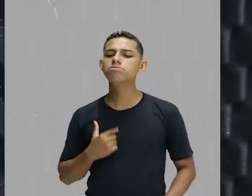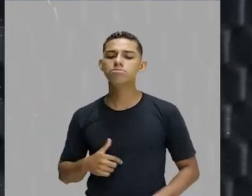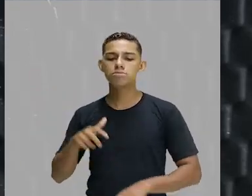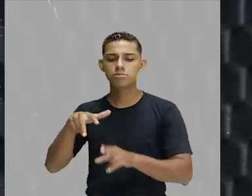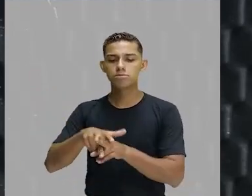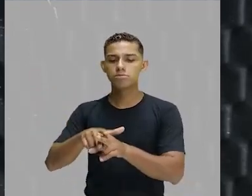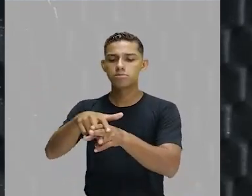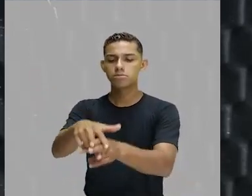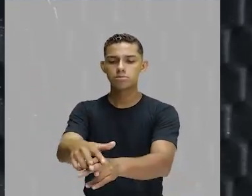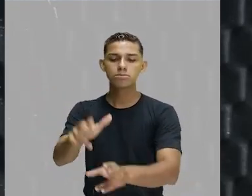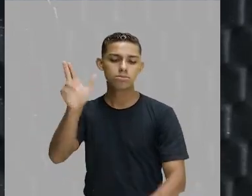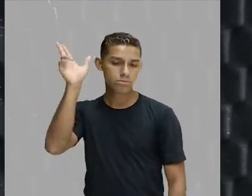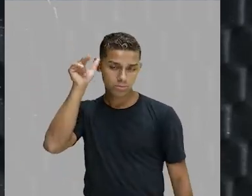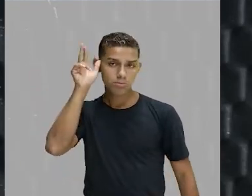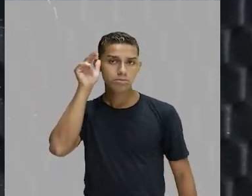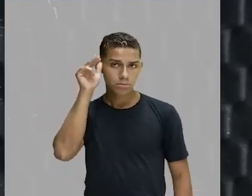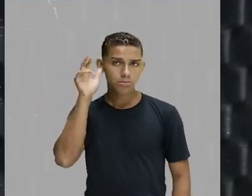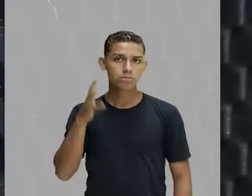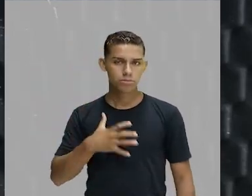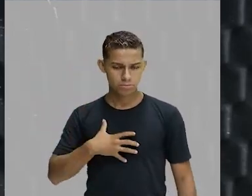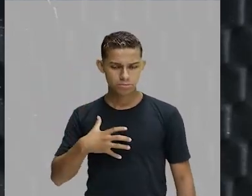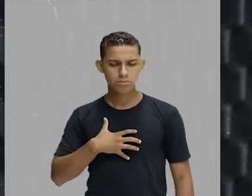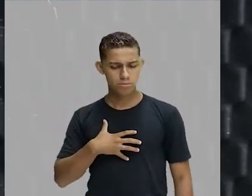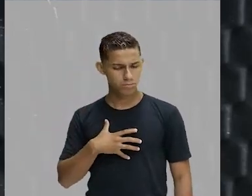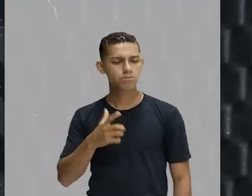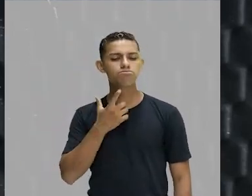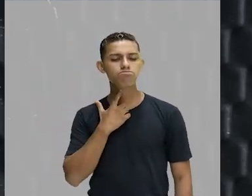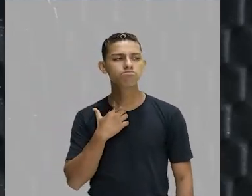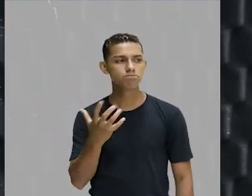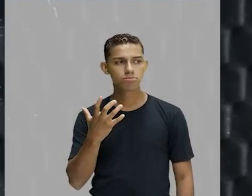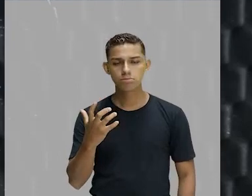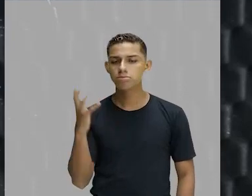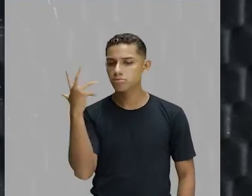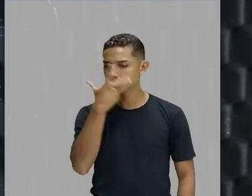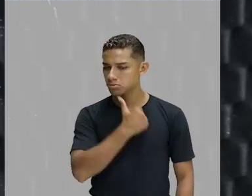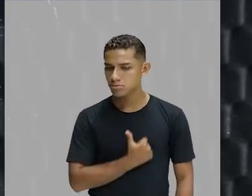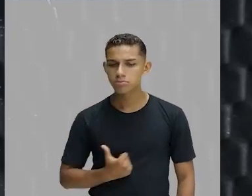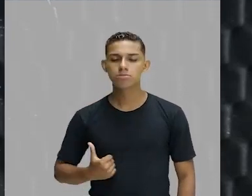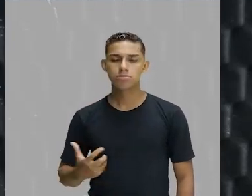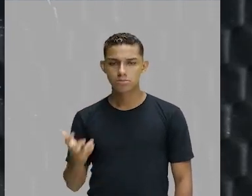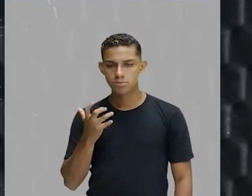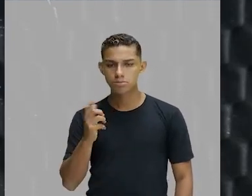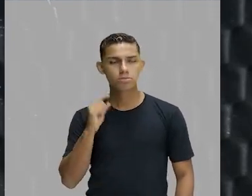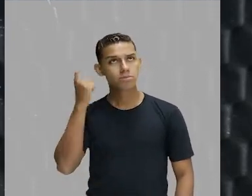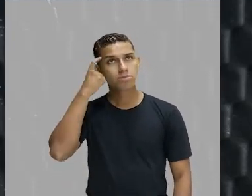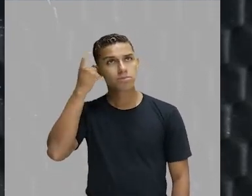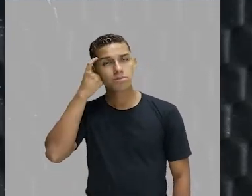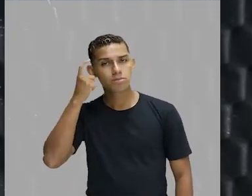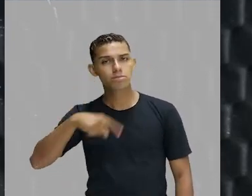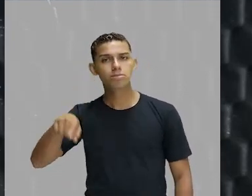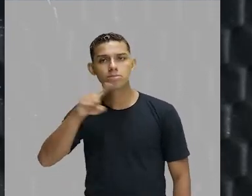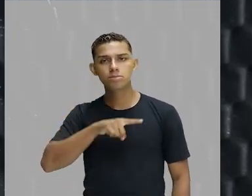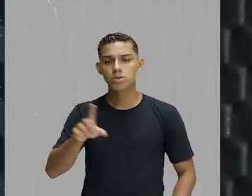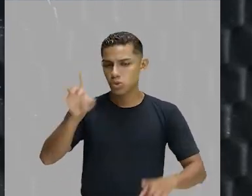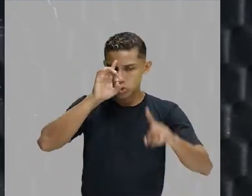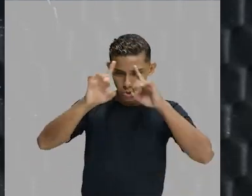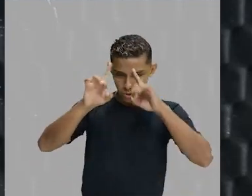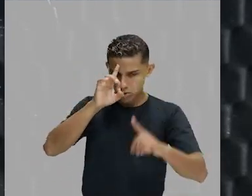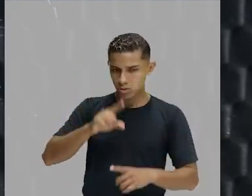cavalinho desse? Dá vontade sim. Então são paisagens bonitas e que a gente já pensou participar de um dia a